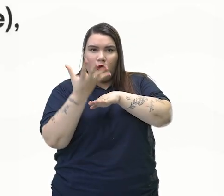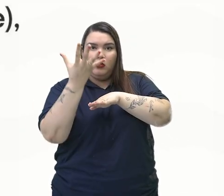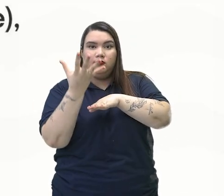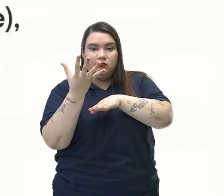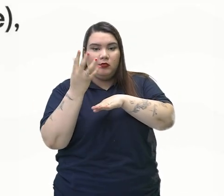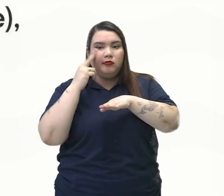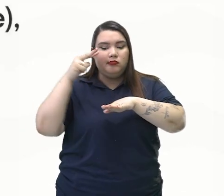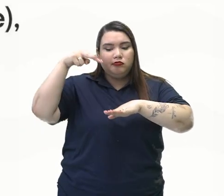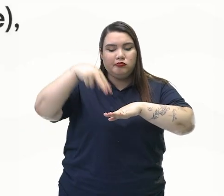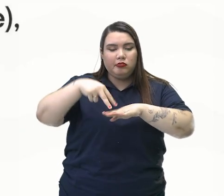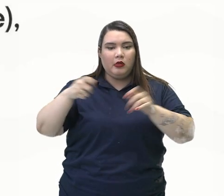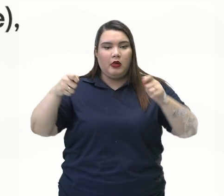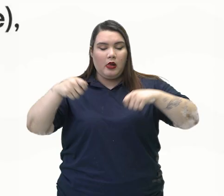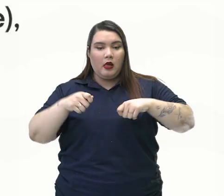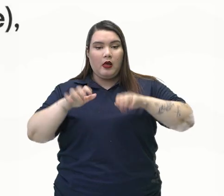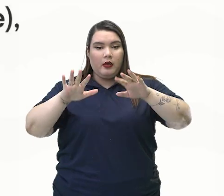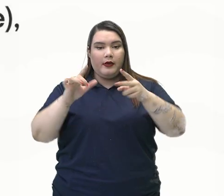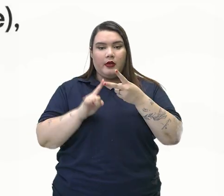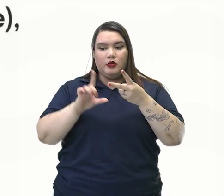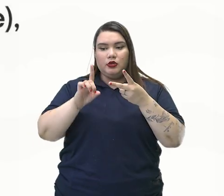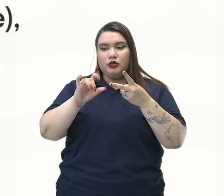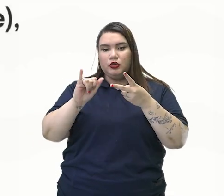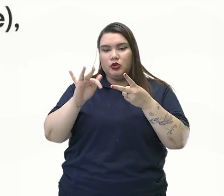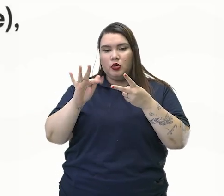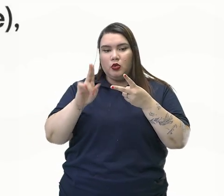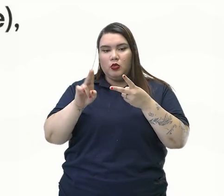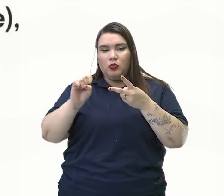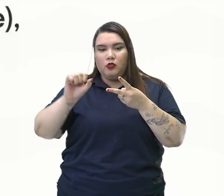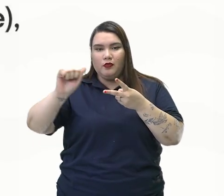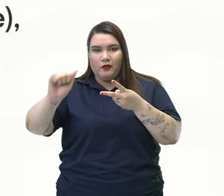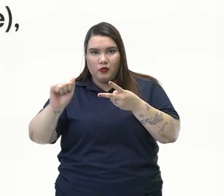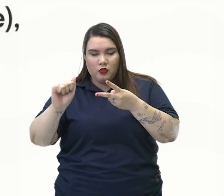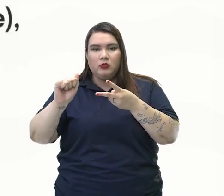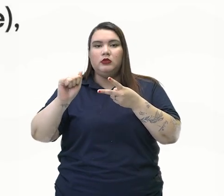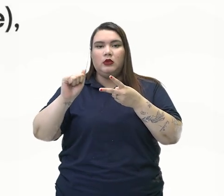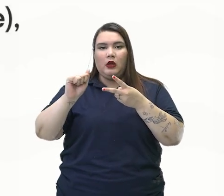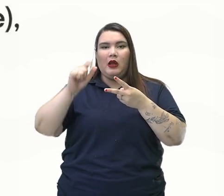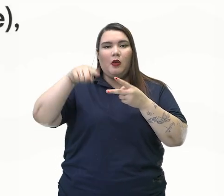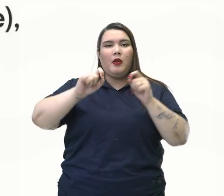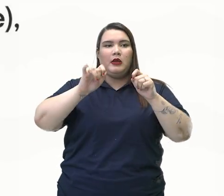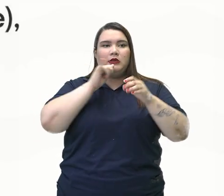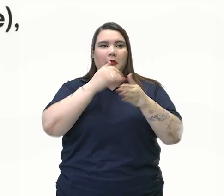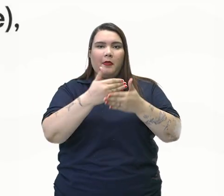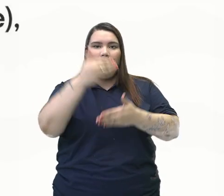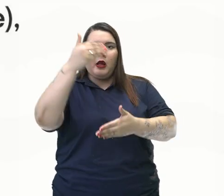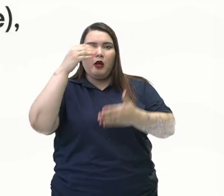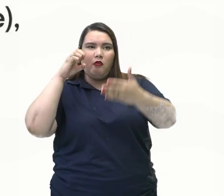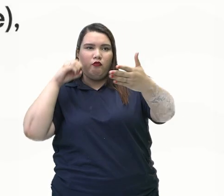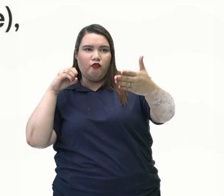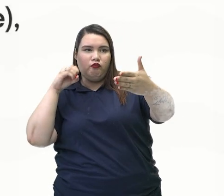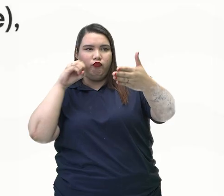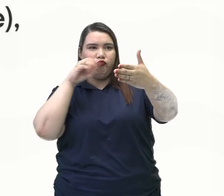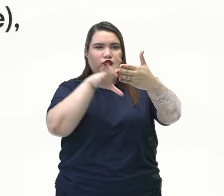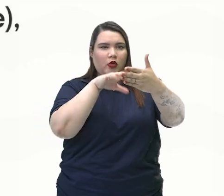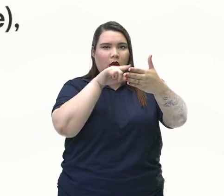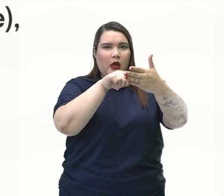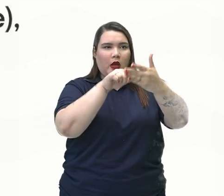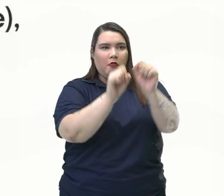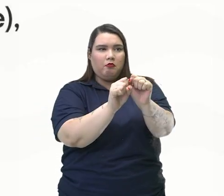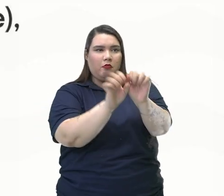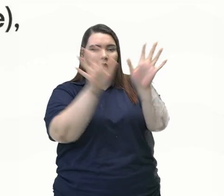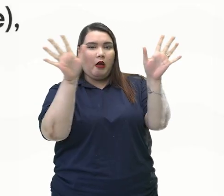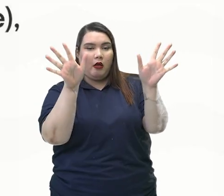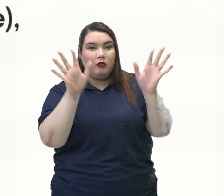é irregular, como em uma parede, dispersando a luz em várias